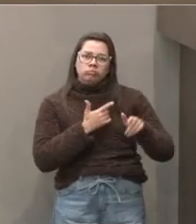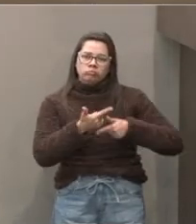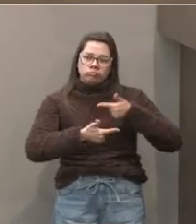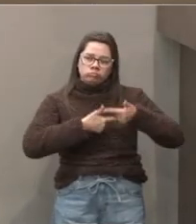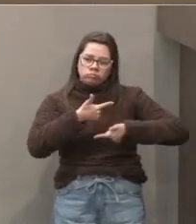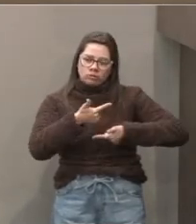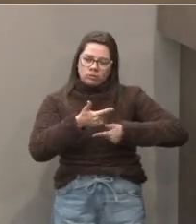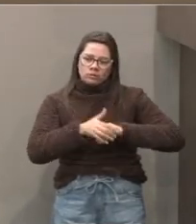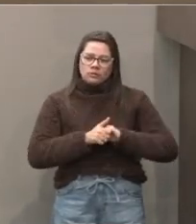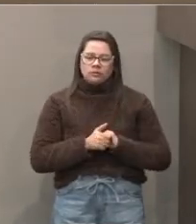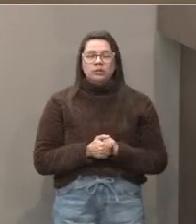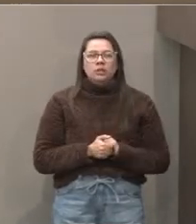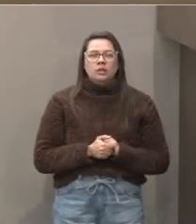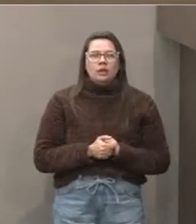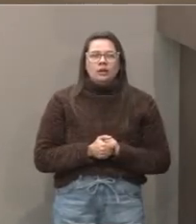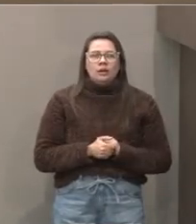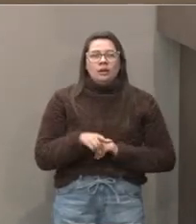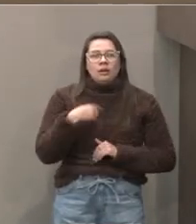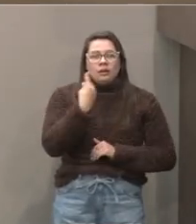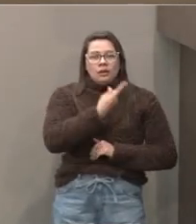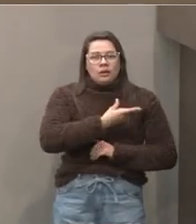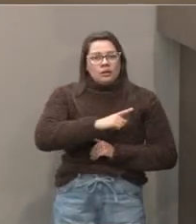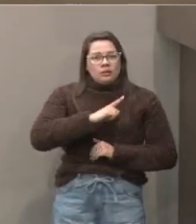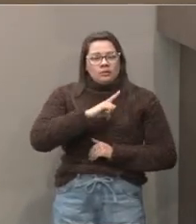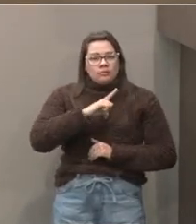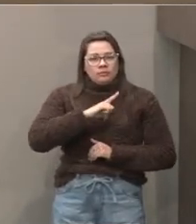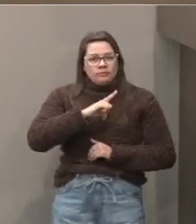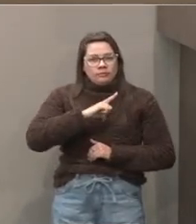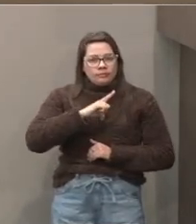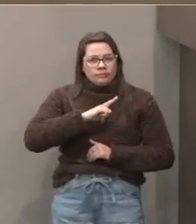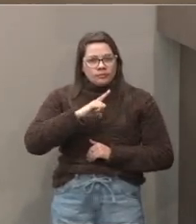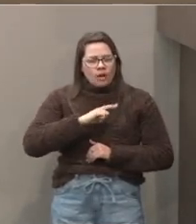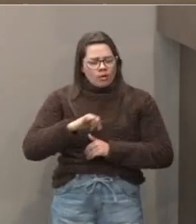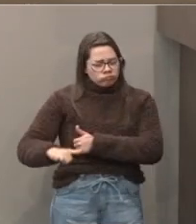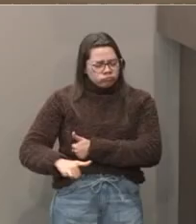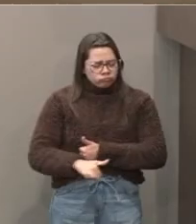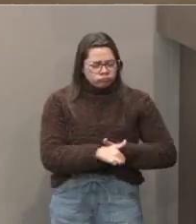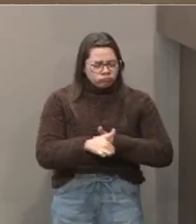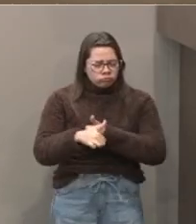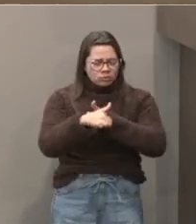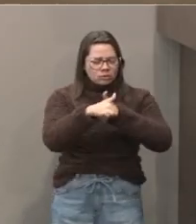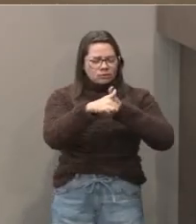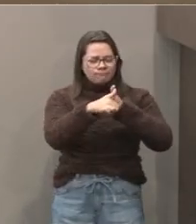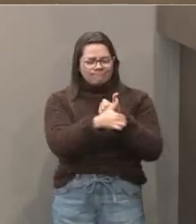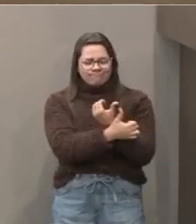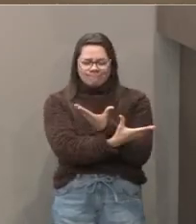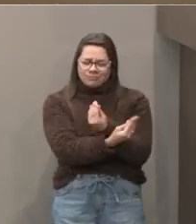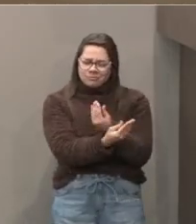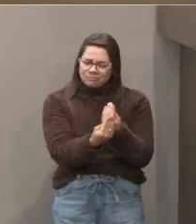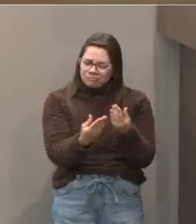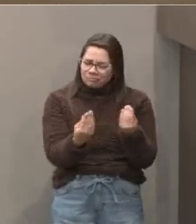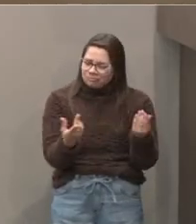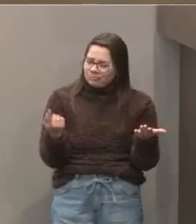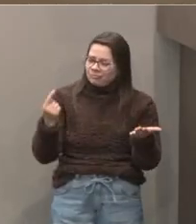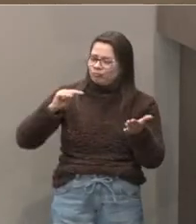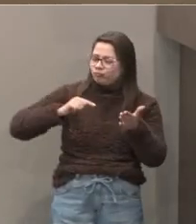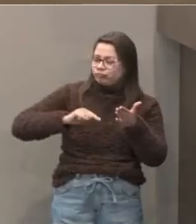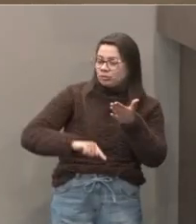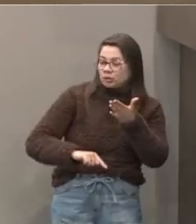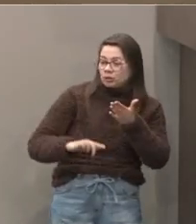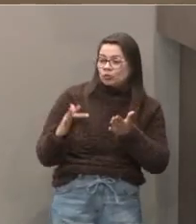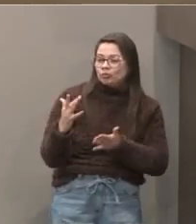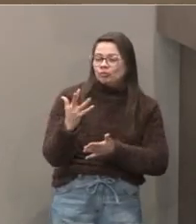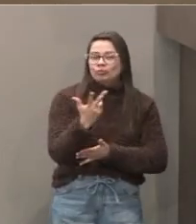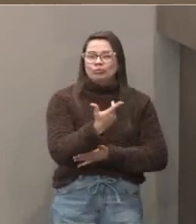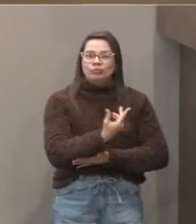serviço. E nós temos qualidade de sobra, todos